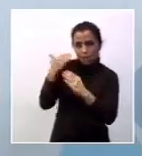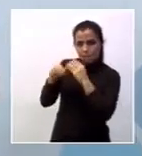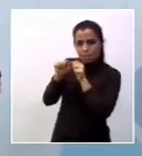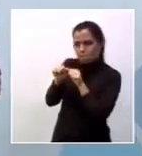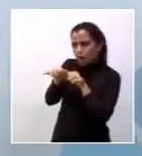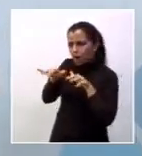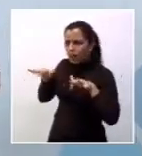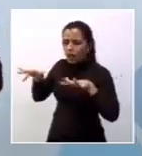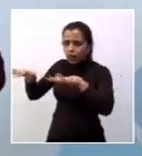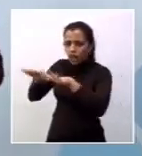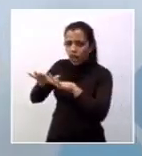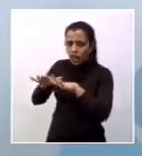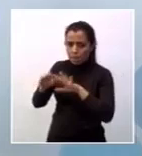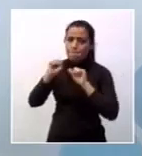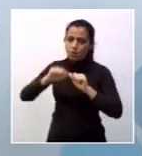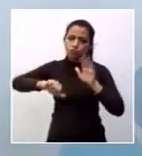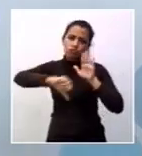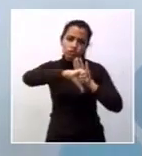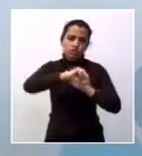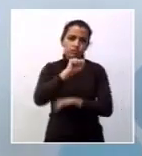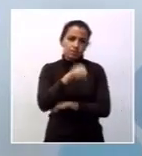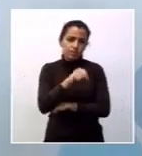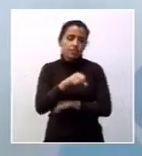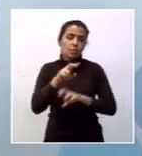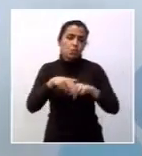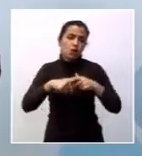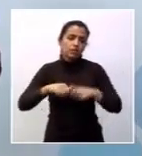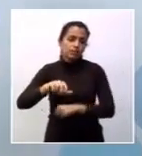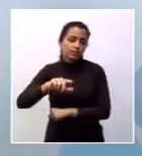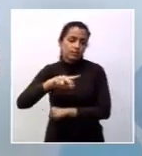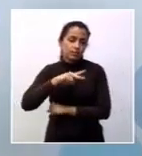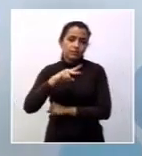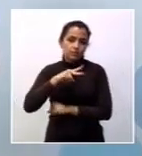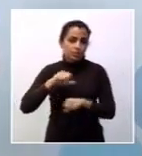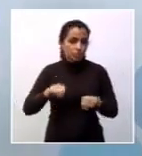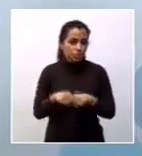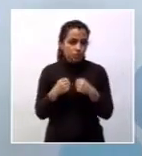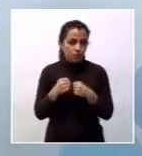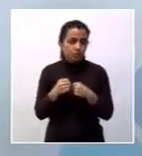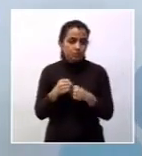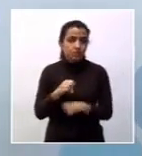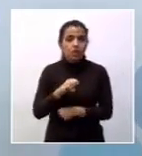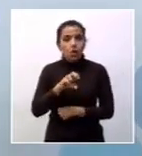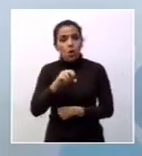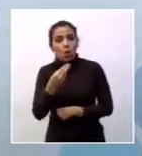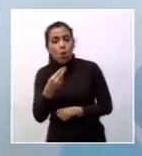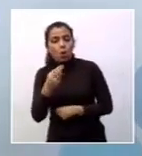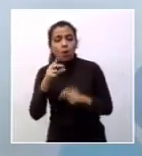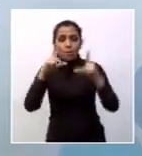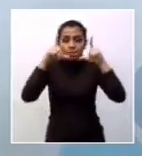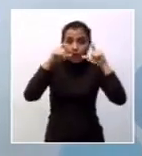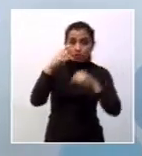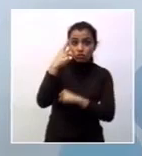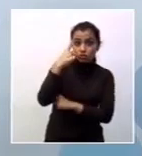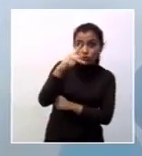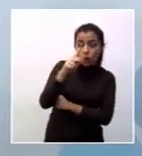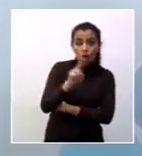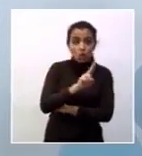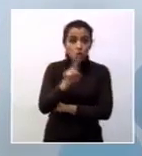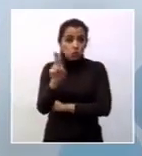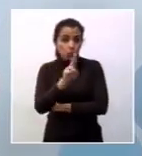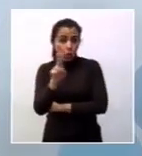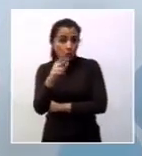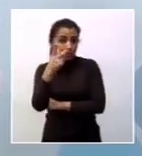privacidade. Então, se foi uma imagem sua que você não autorizou, se foi algo relacionado a você, seu nome foi citado sem a